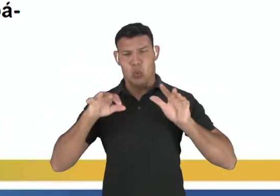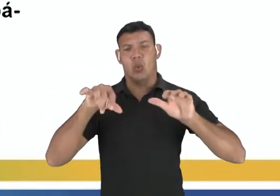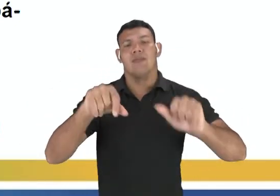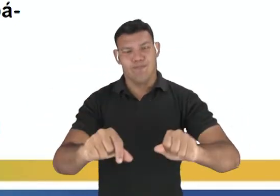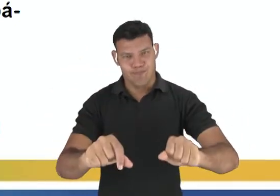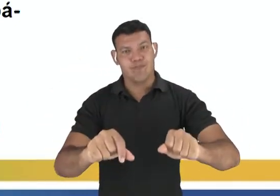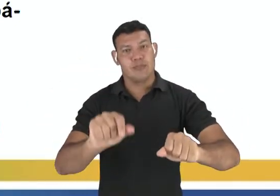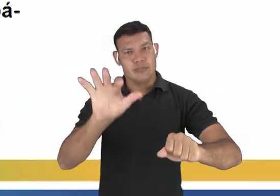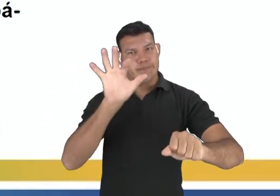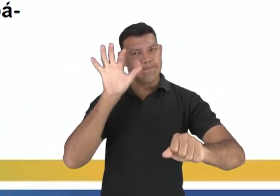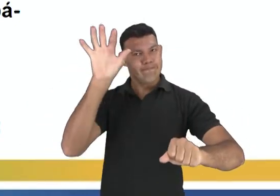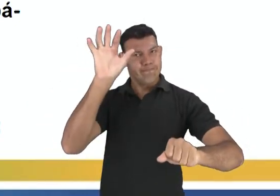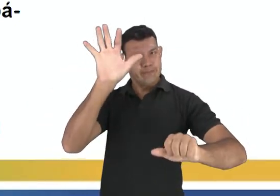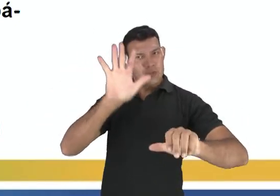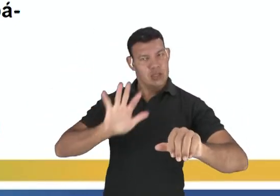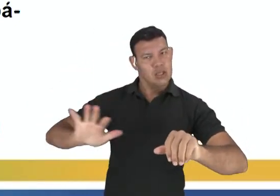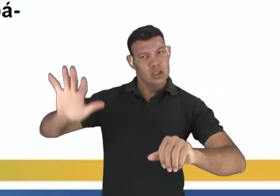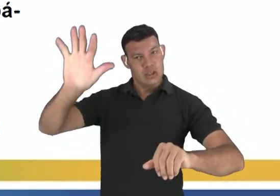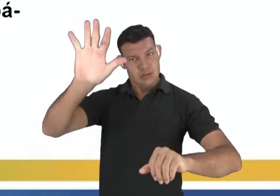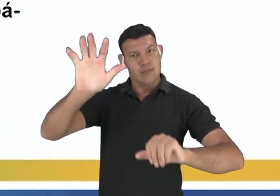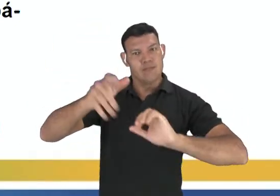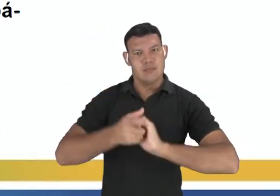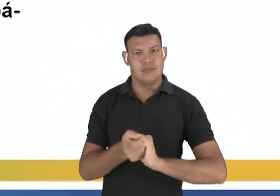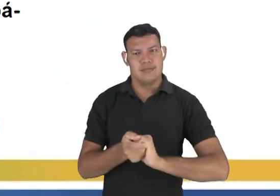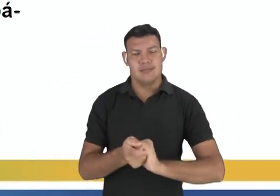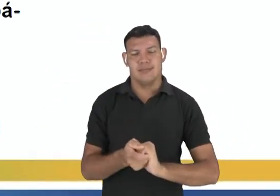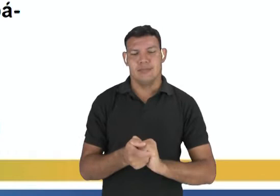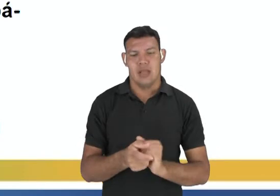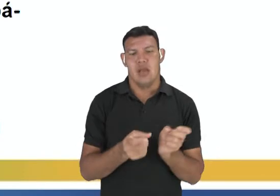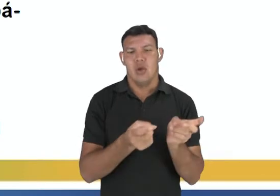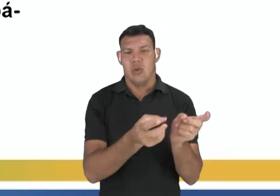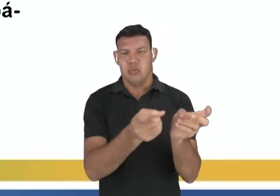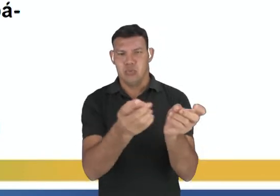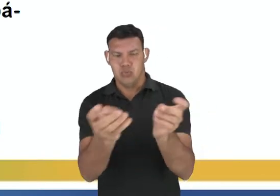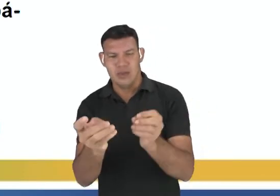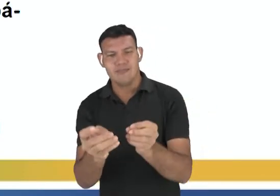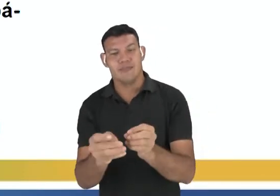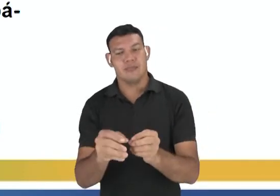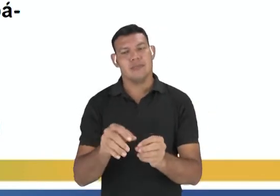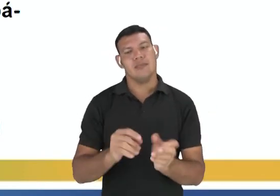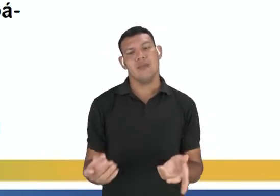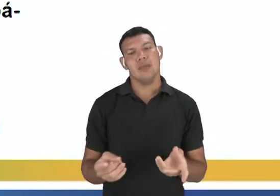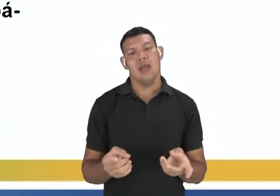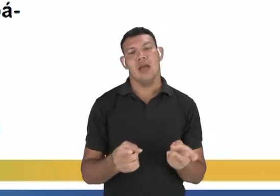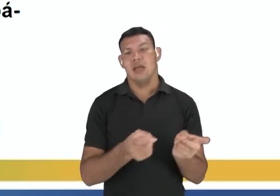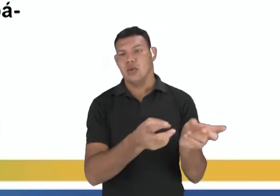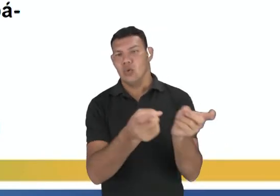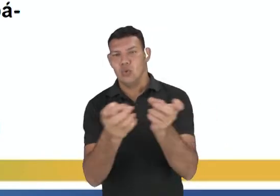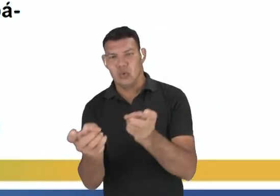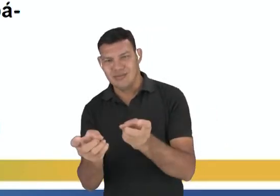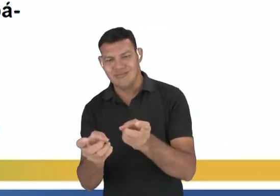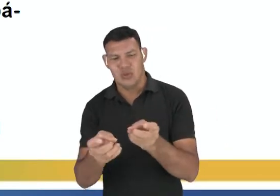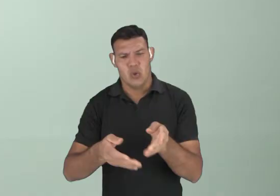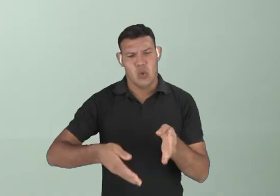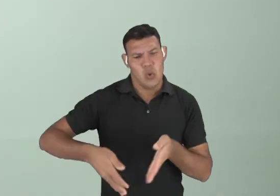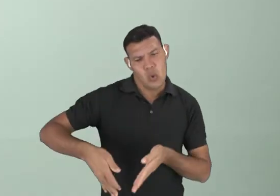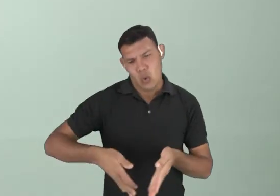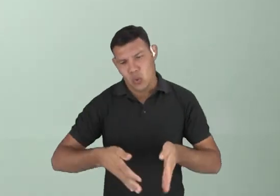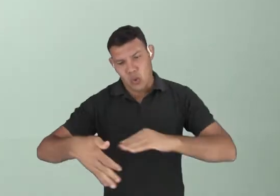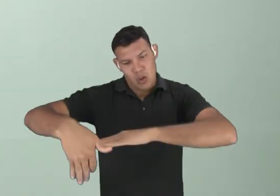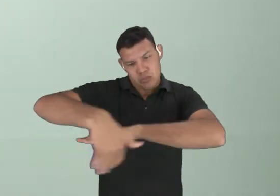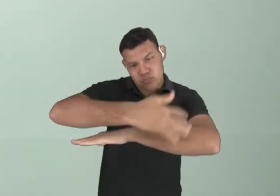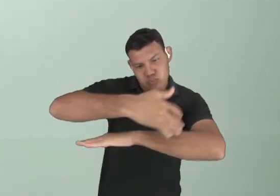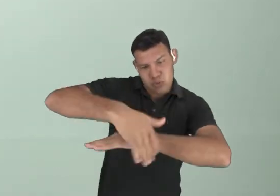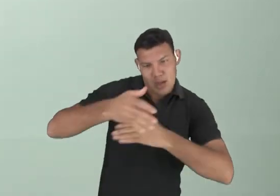região. Seja a dificuldade de escoamento de produção, a dificuldade de deslocamento por estradas não pavimentadas,